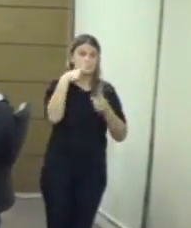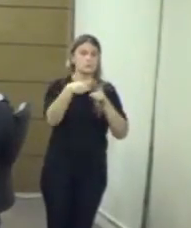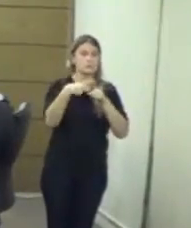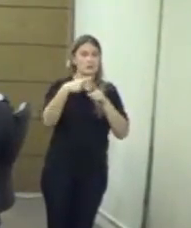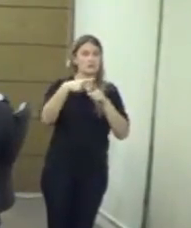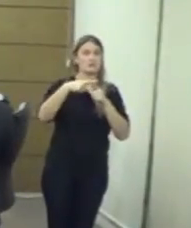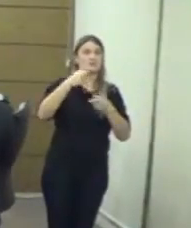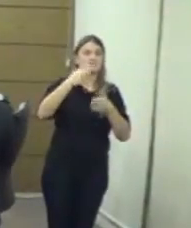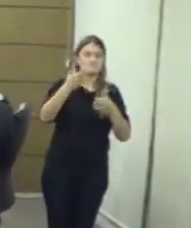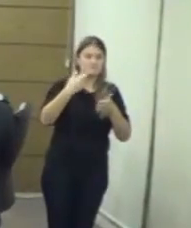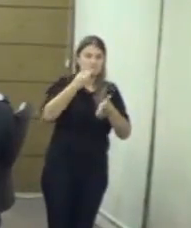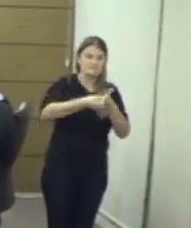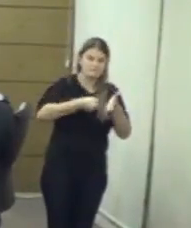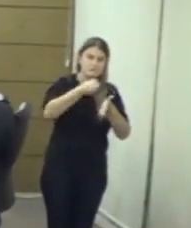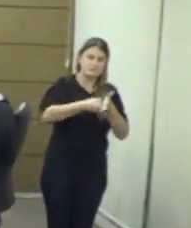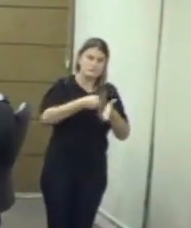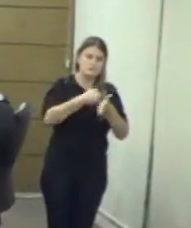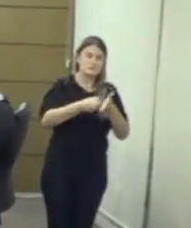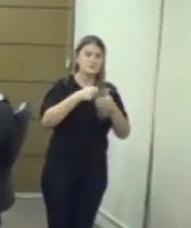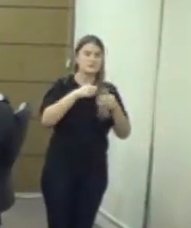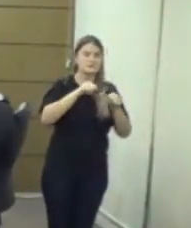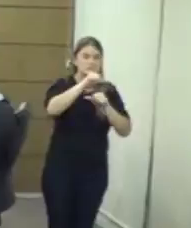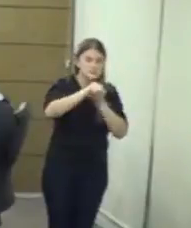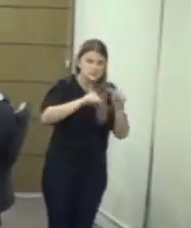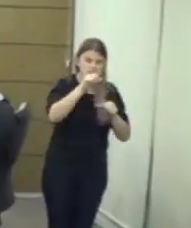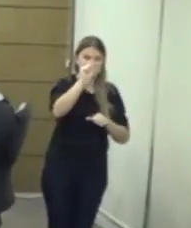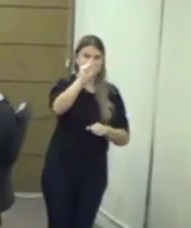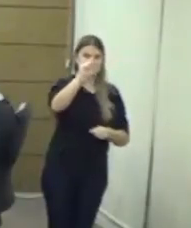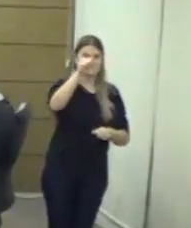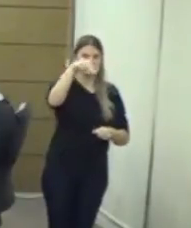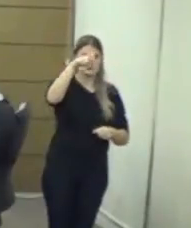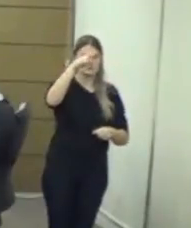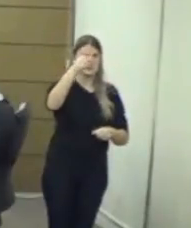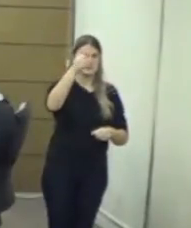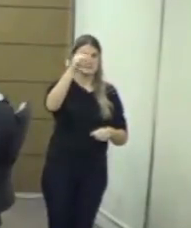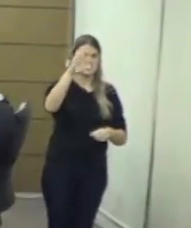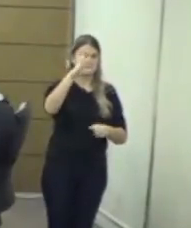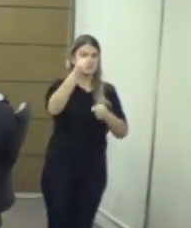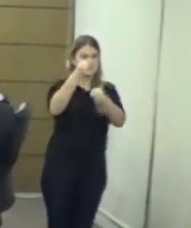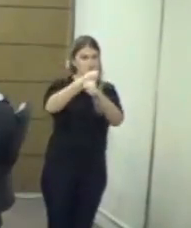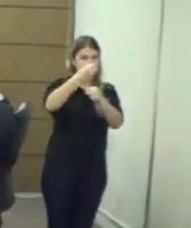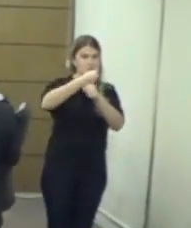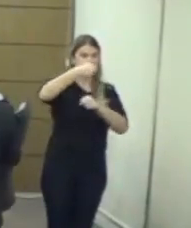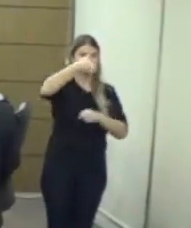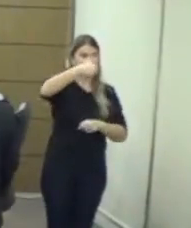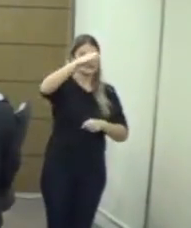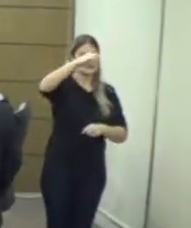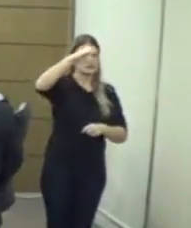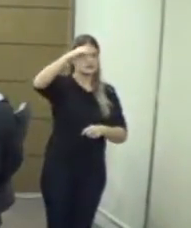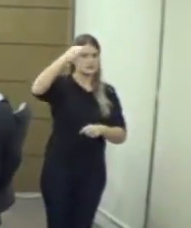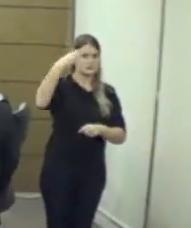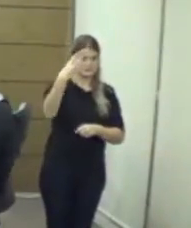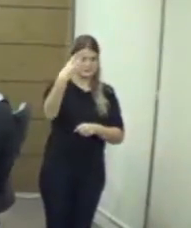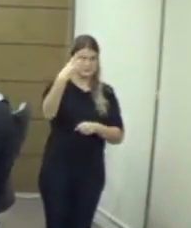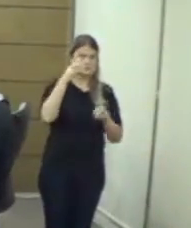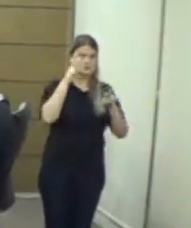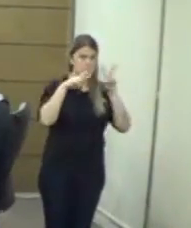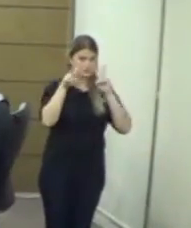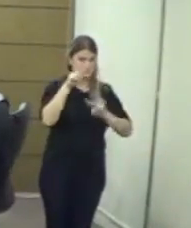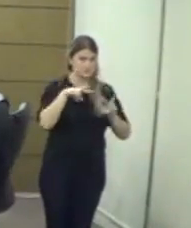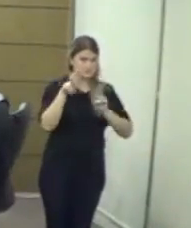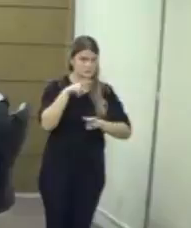lutando com a situação da sanepar desde 93 e se você for ver